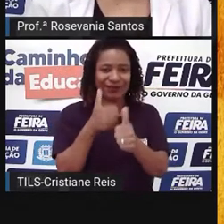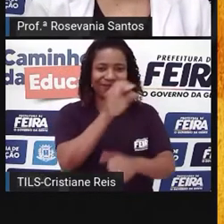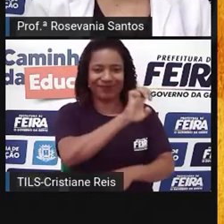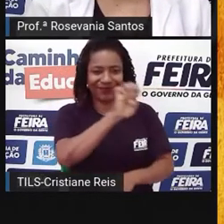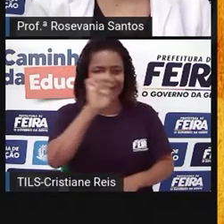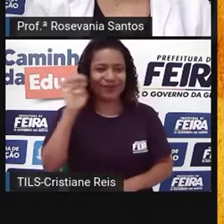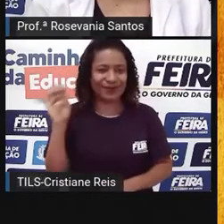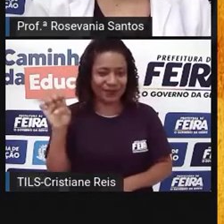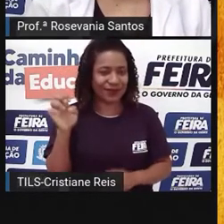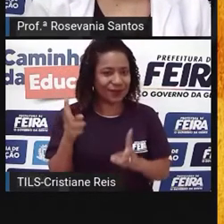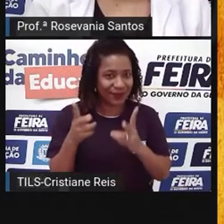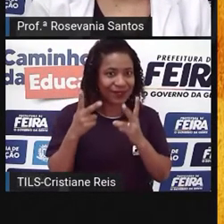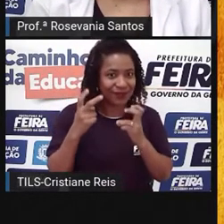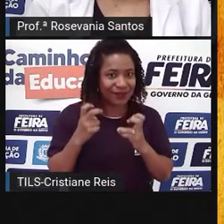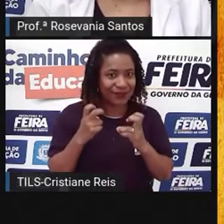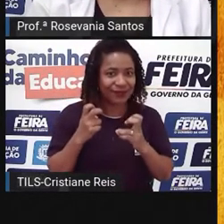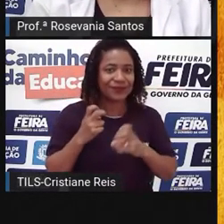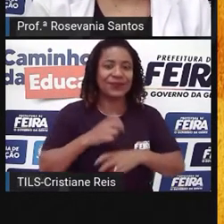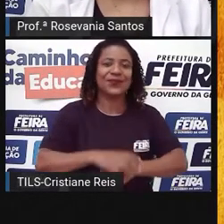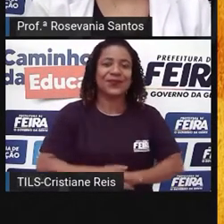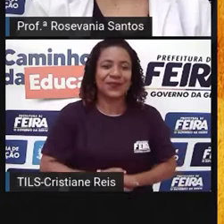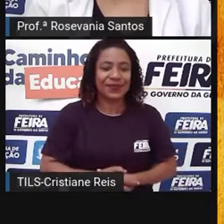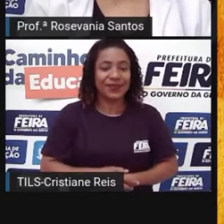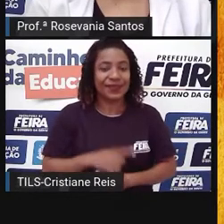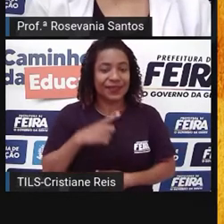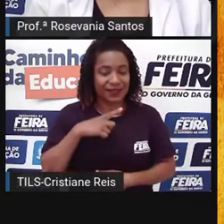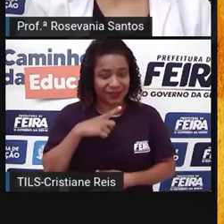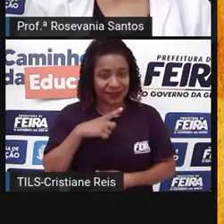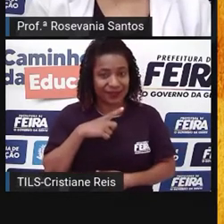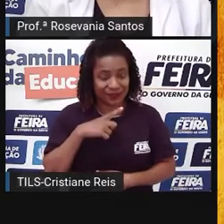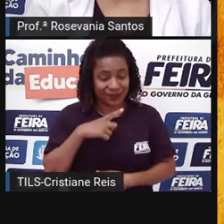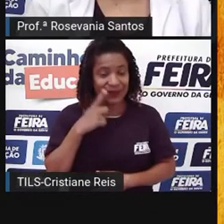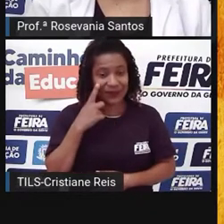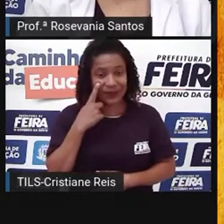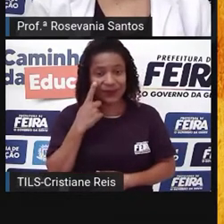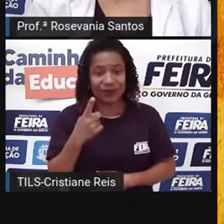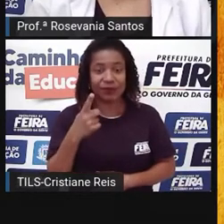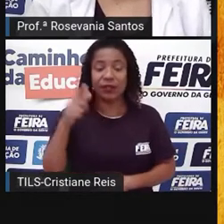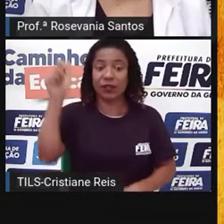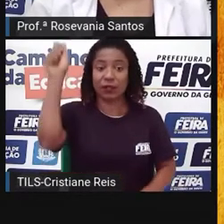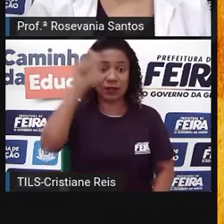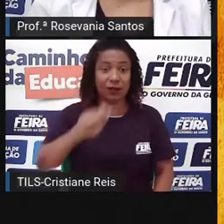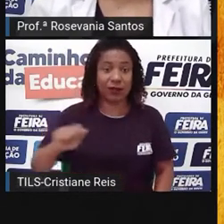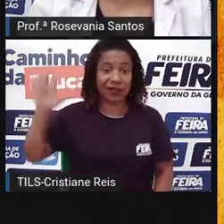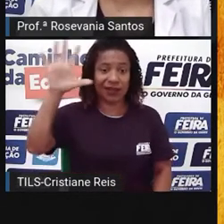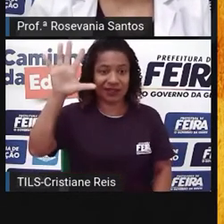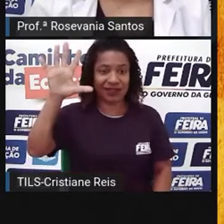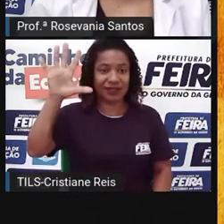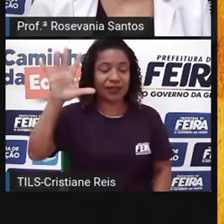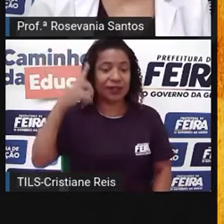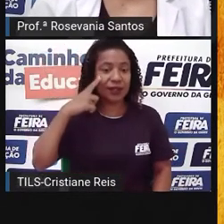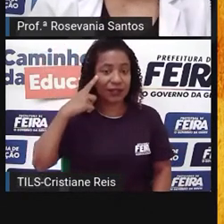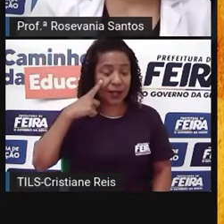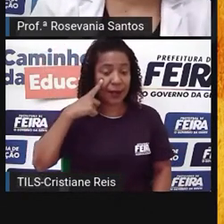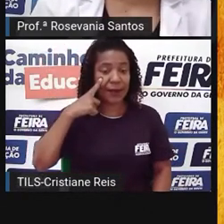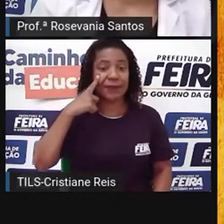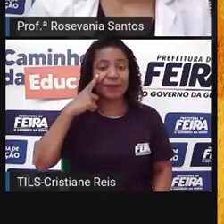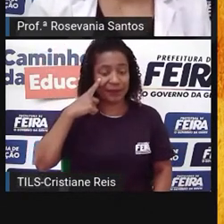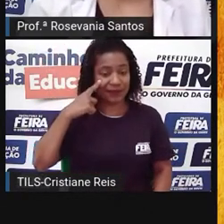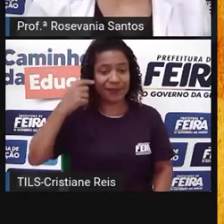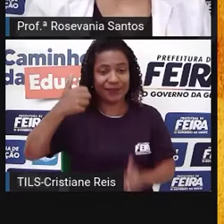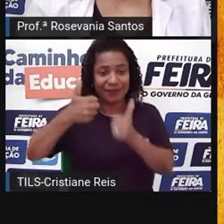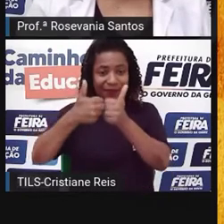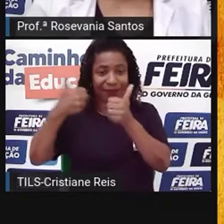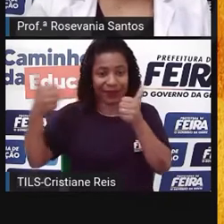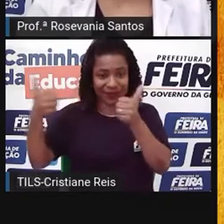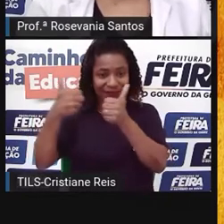Então, percebam, né, que tem até um pedaço aqui, né, na Ásia, né, que pega um pedaço do Oriente Médio, que também